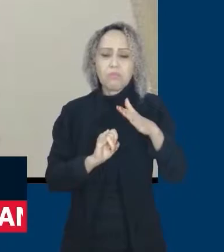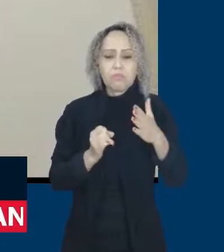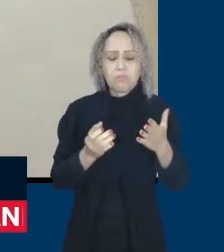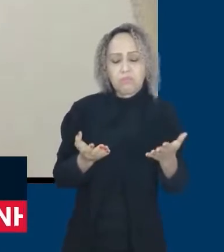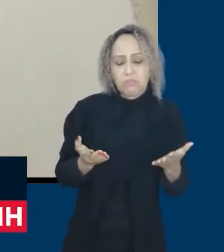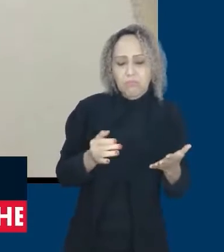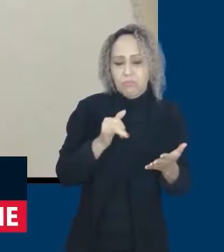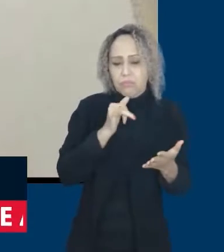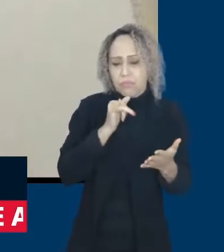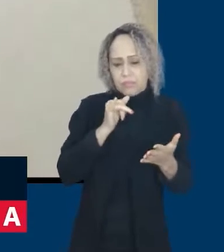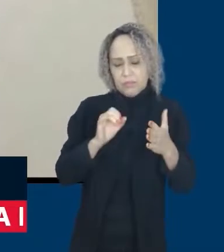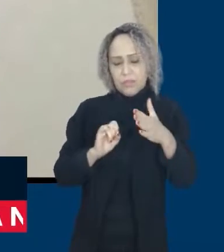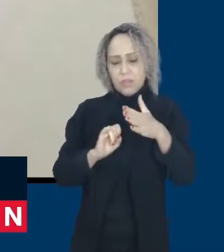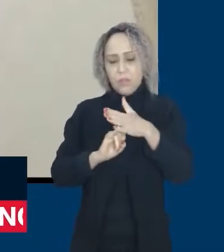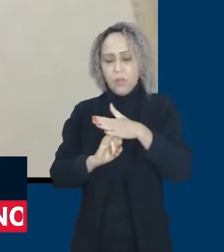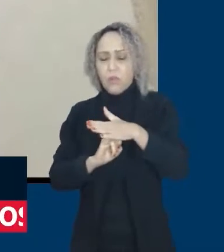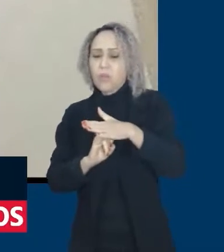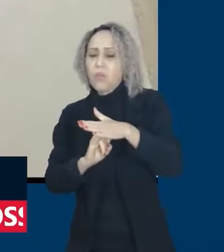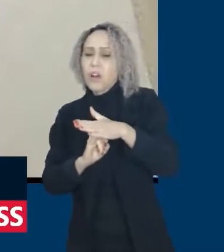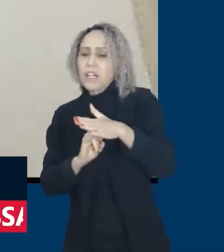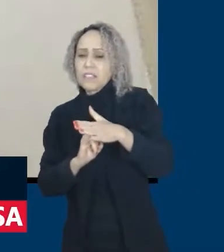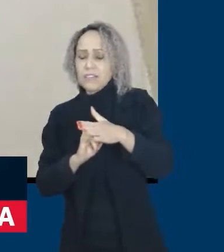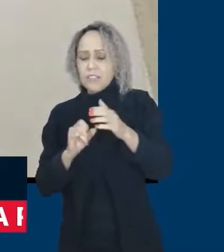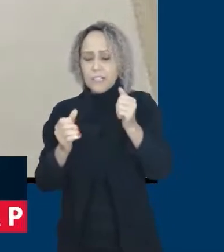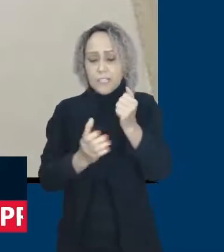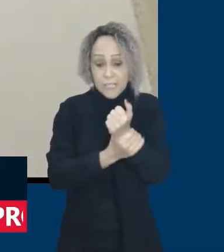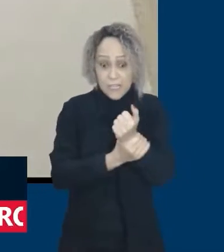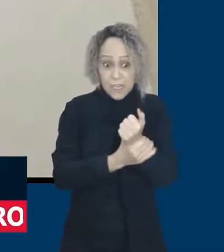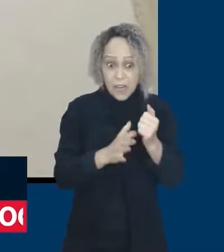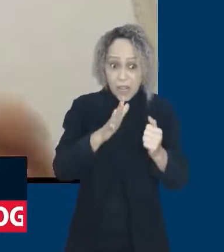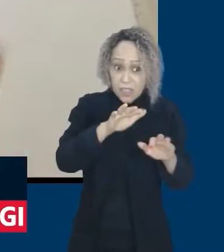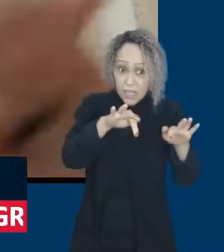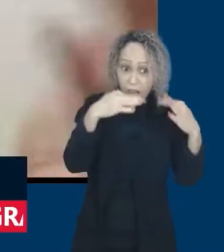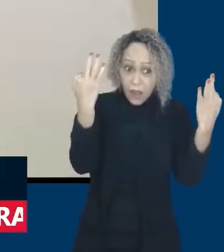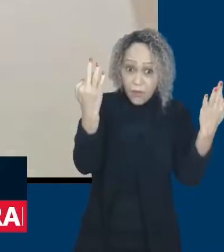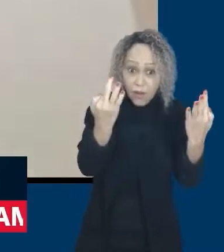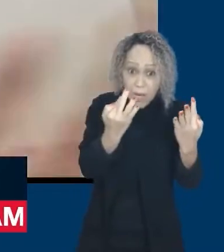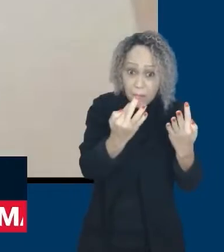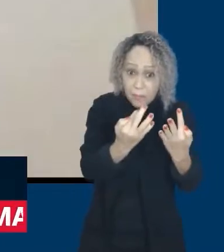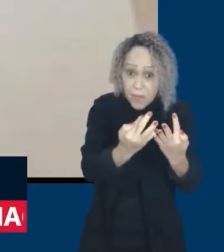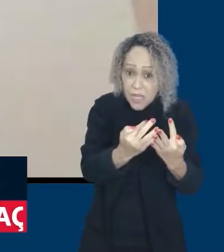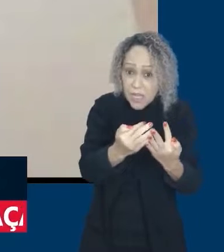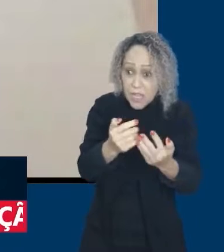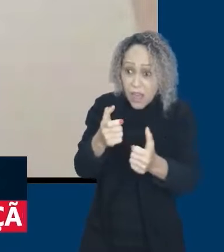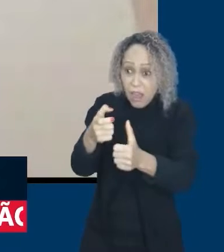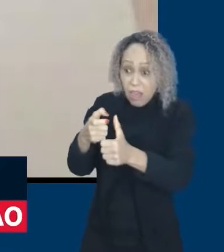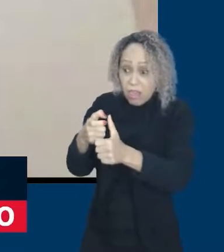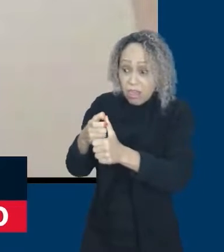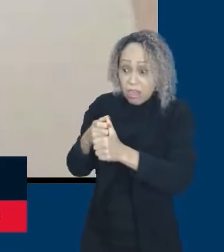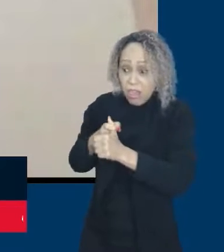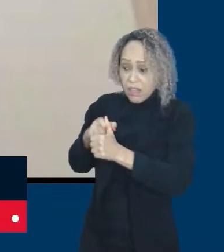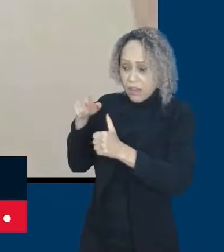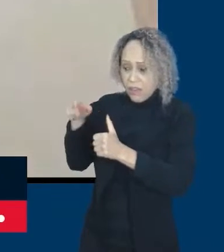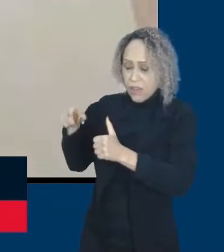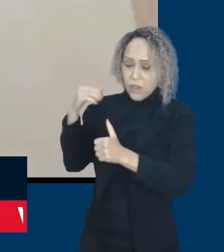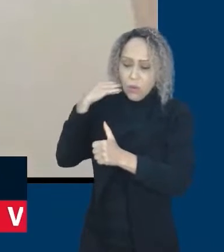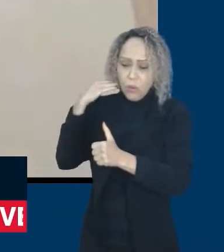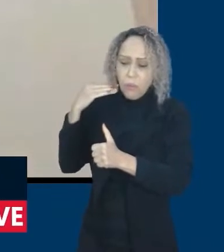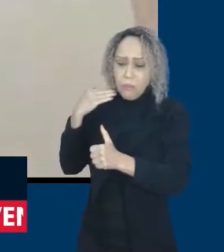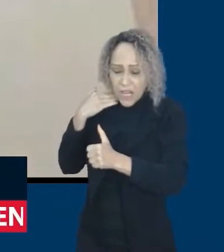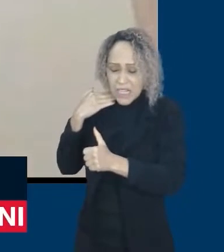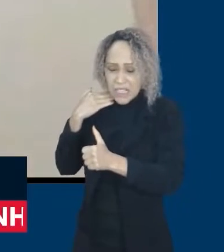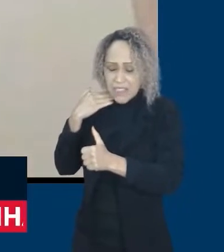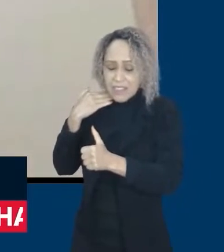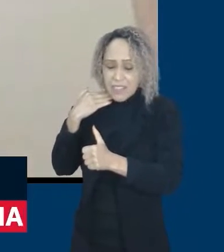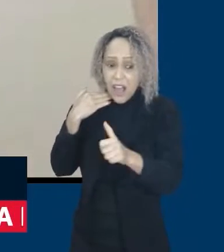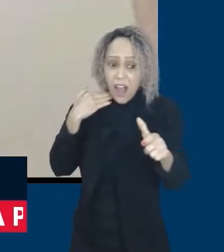de crédito ao seu único imóvel, sua casa, para morar, e caso não haja um compromisso com o banco, a sua casa pode